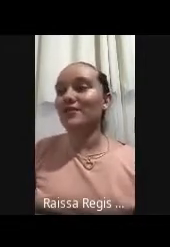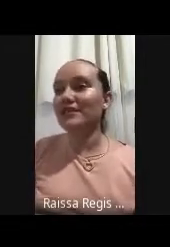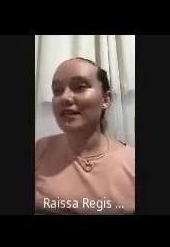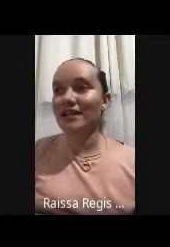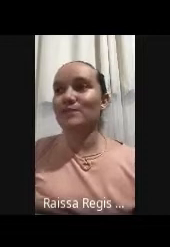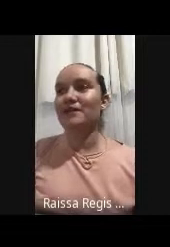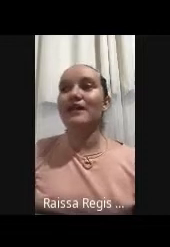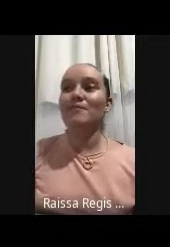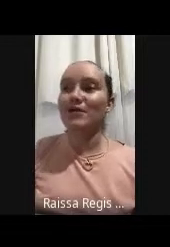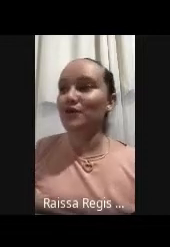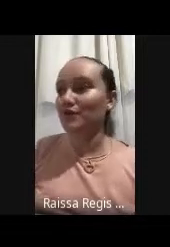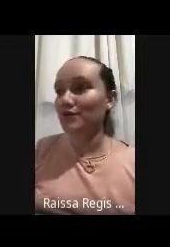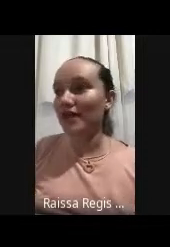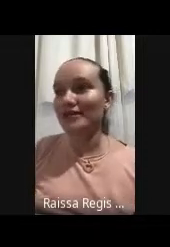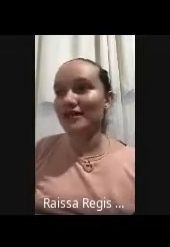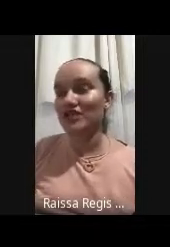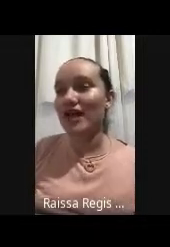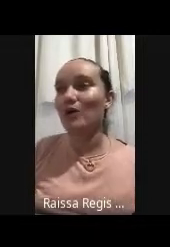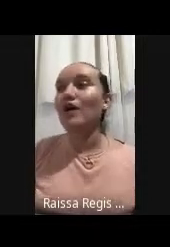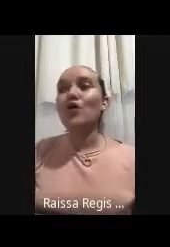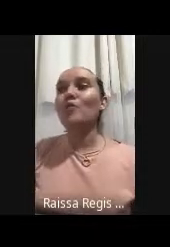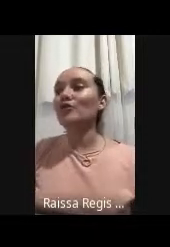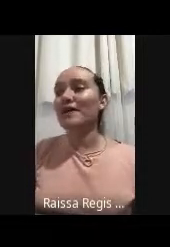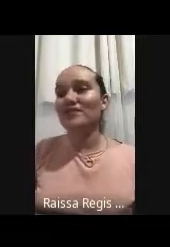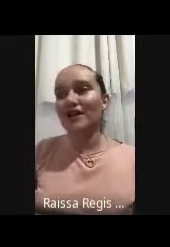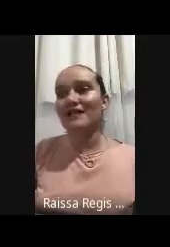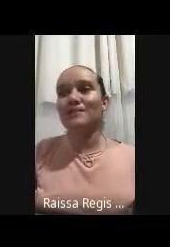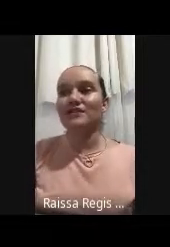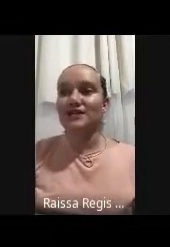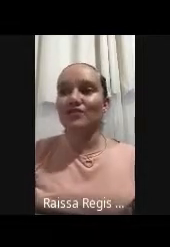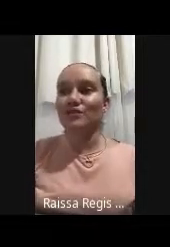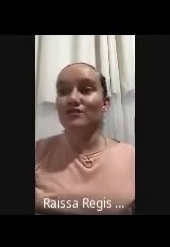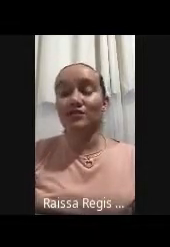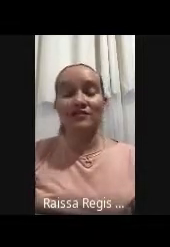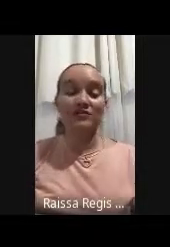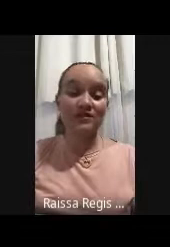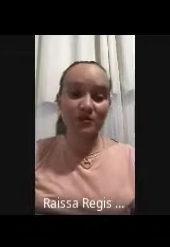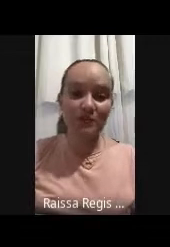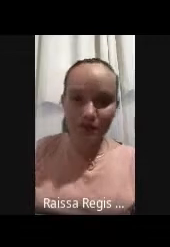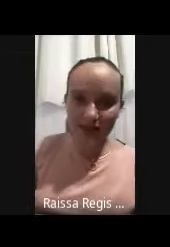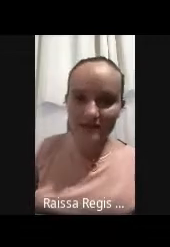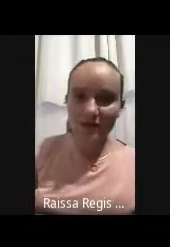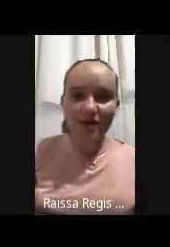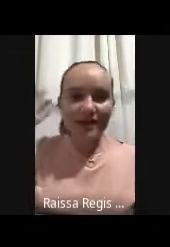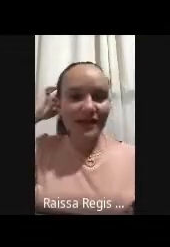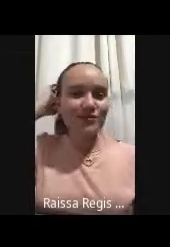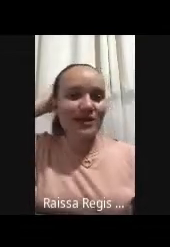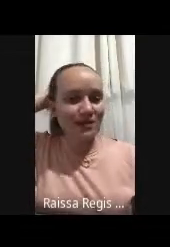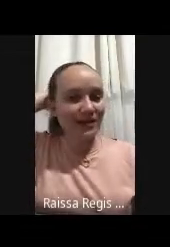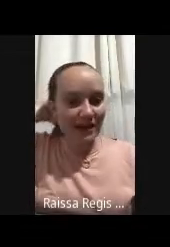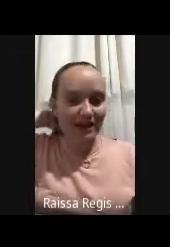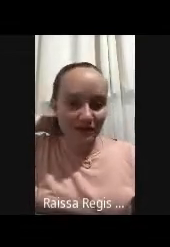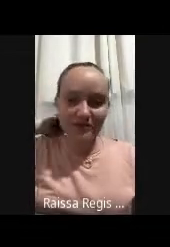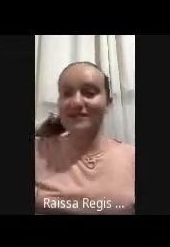pessoas que estão aprendendo podem registrar os sinais para relembrar o que foi estudado em sala de aula, com muito mais eficácia e praticidade do que as anotações em português. Então, quem estuda